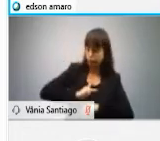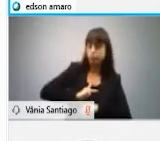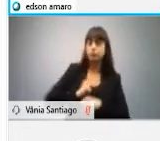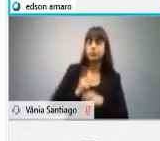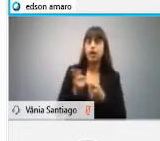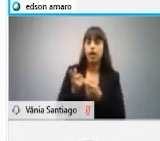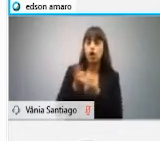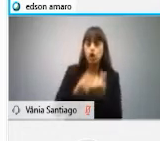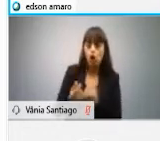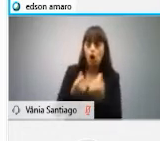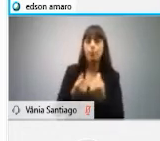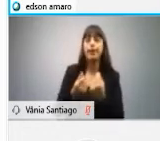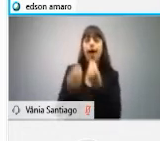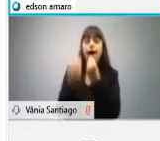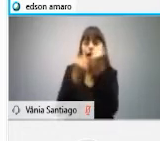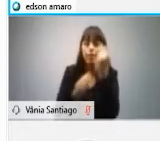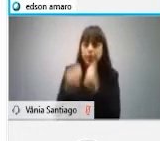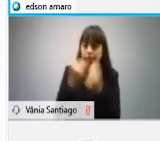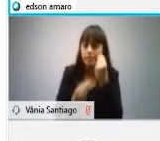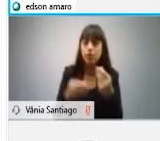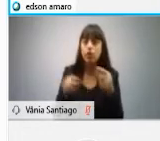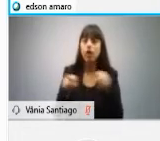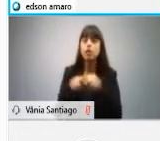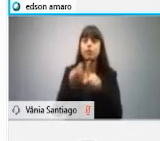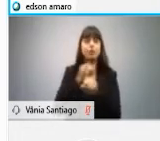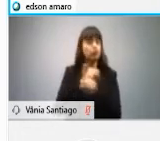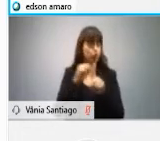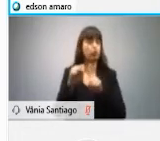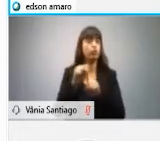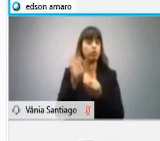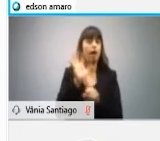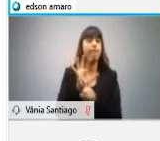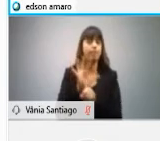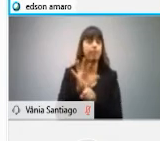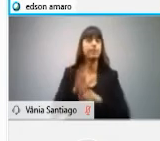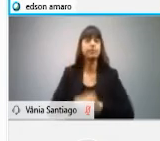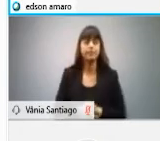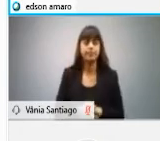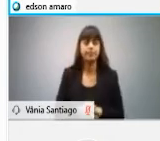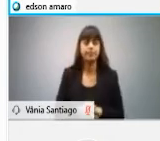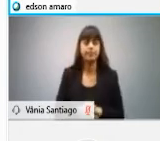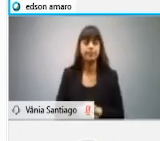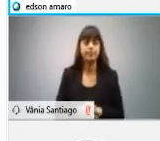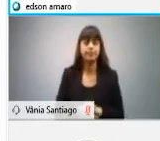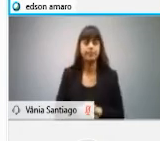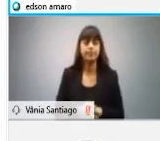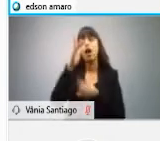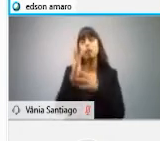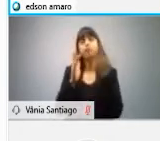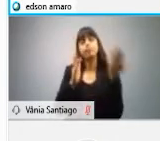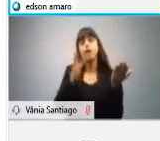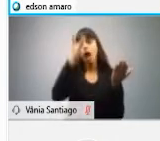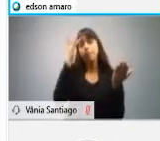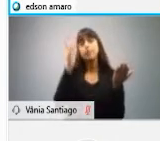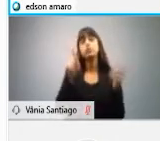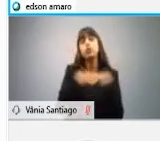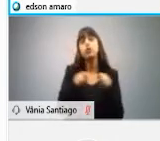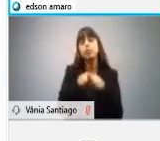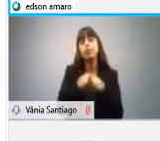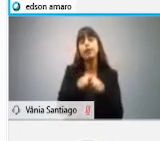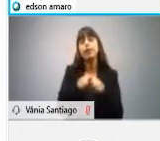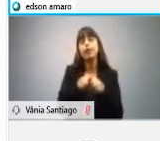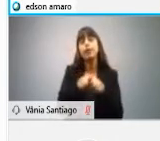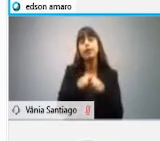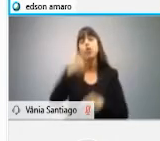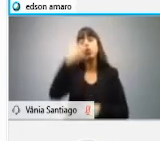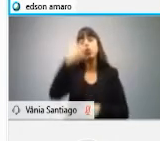econômica, alimentação, características sociais. E, por fim, a própria pessoa, né? O comportamento, né? Uma vez que a gente tenha o